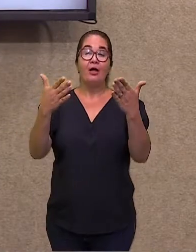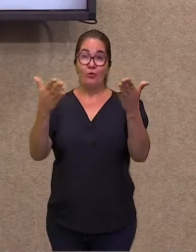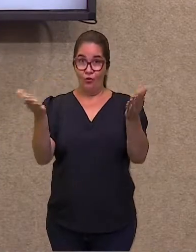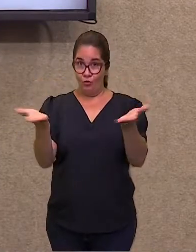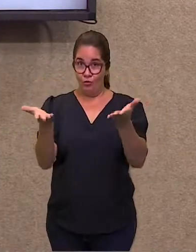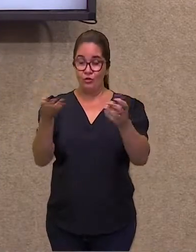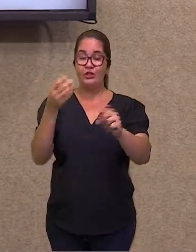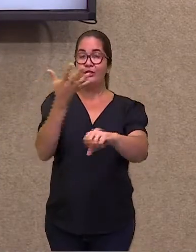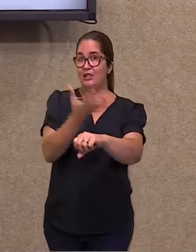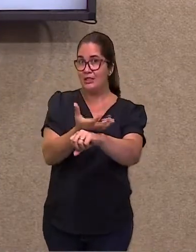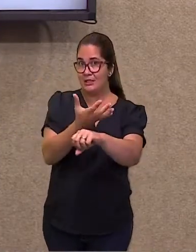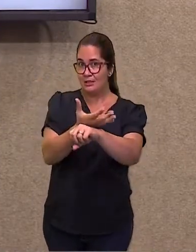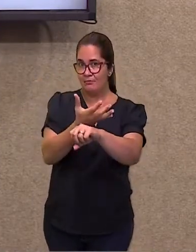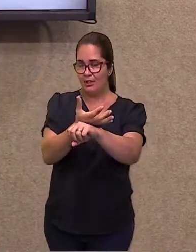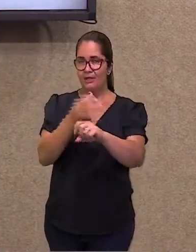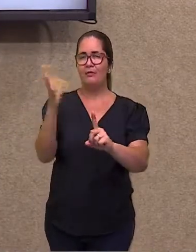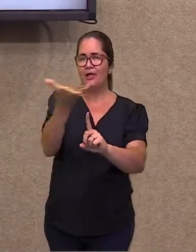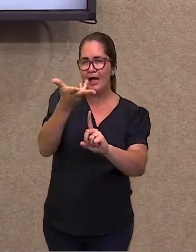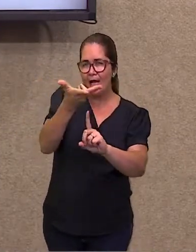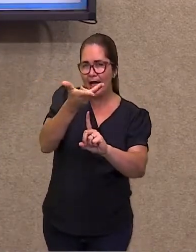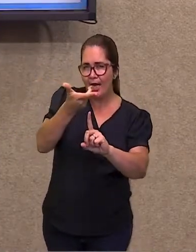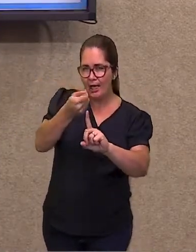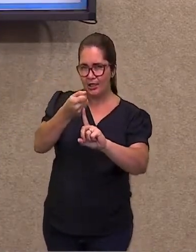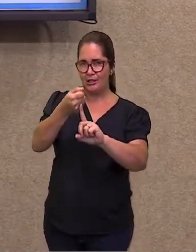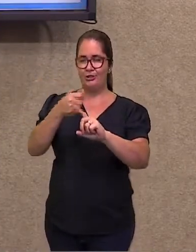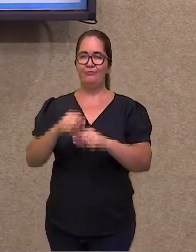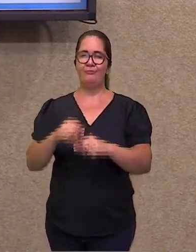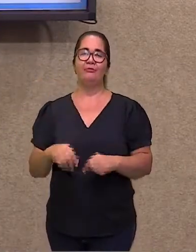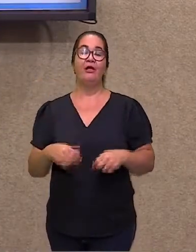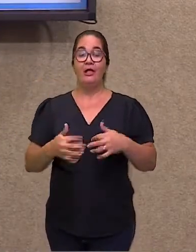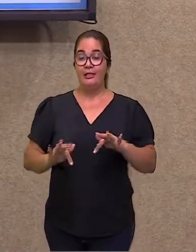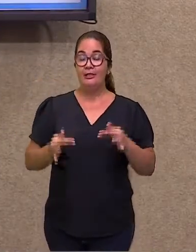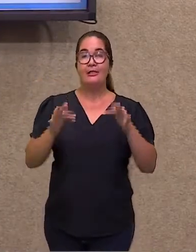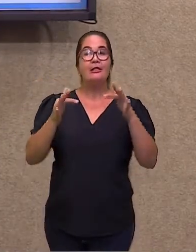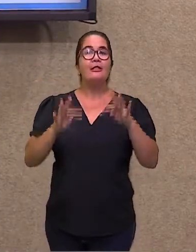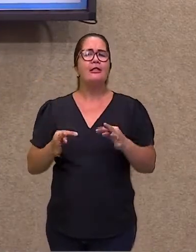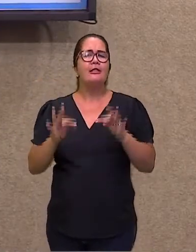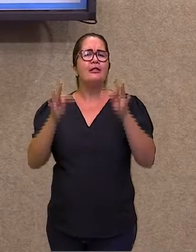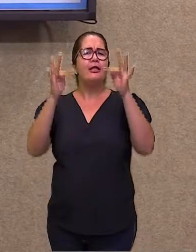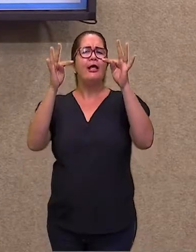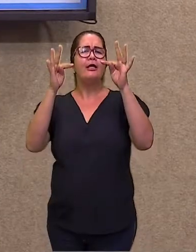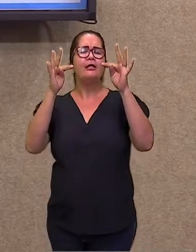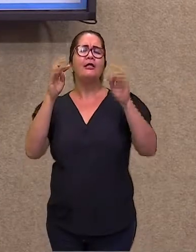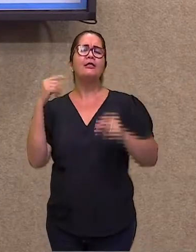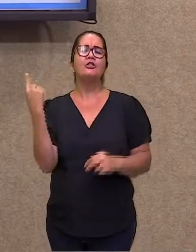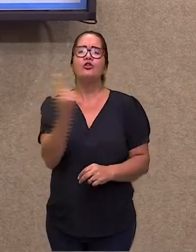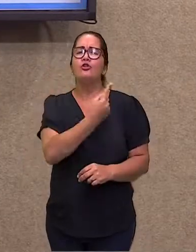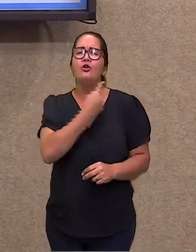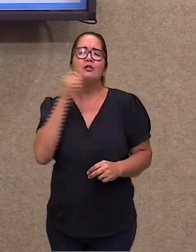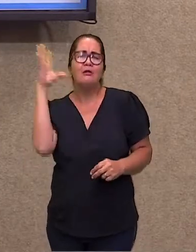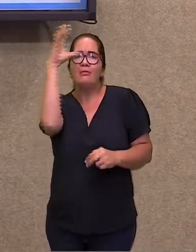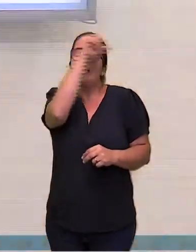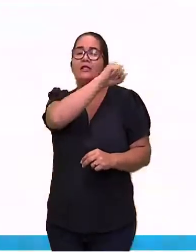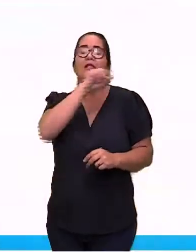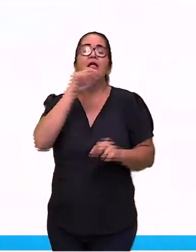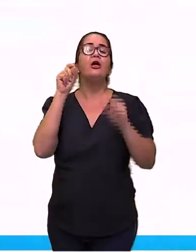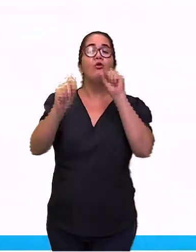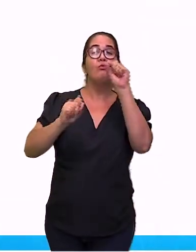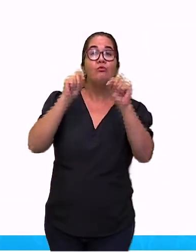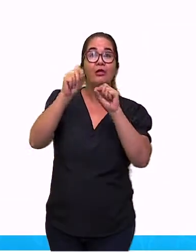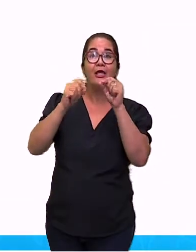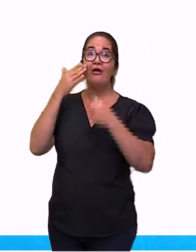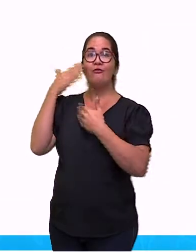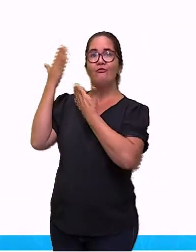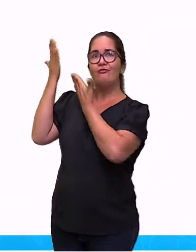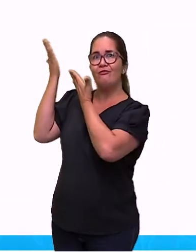arte do pontilhismo. Vamos lá? Pontilhismo. O que é pontilhismo, professora? Pontilhismo ele